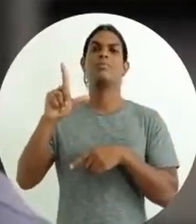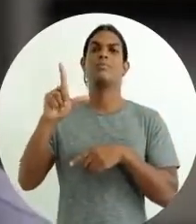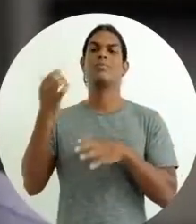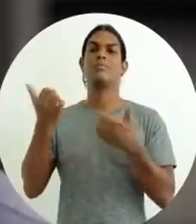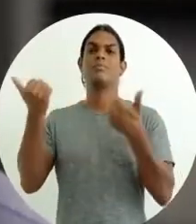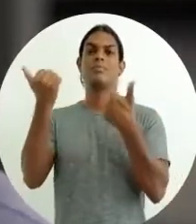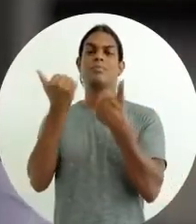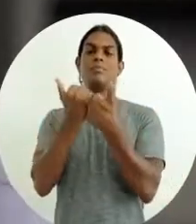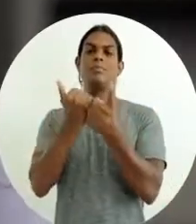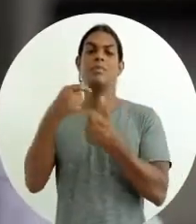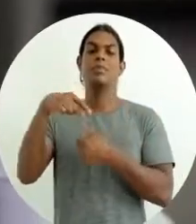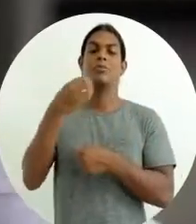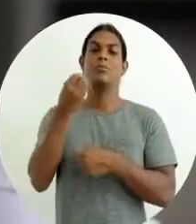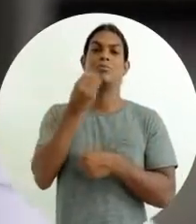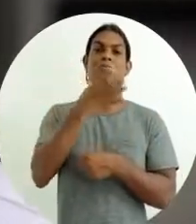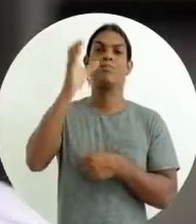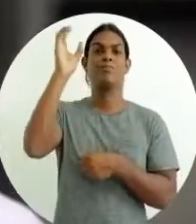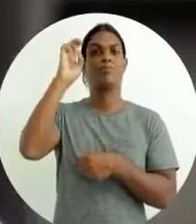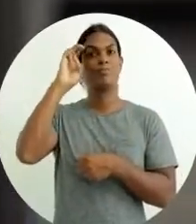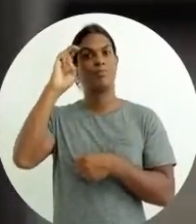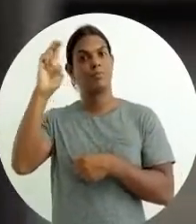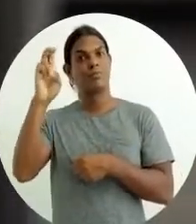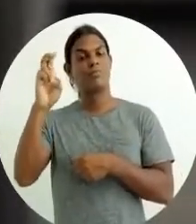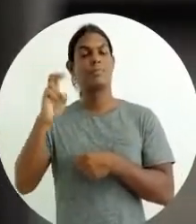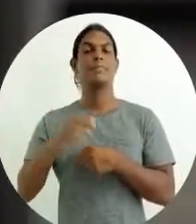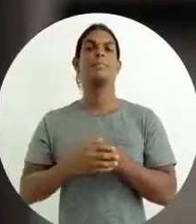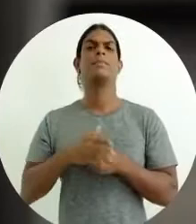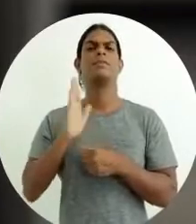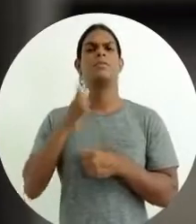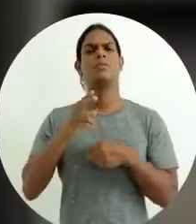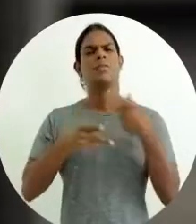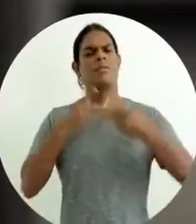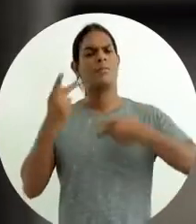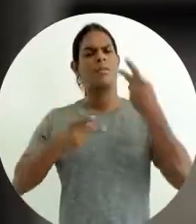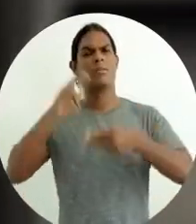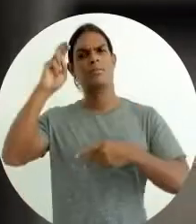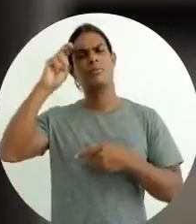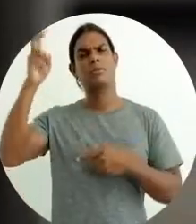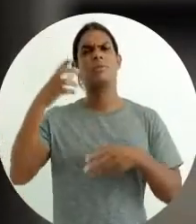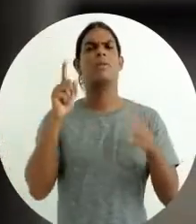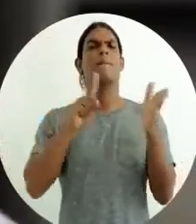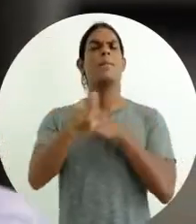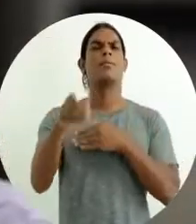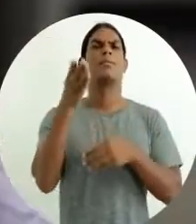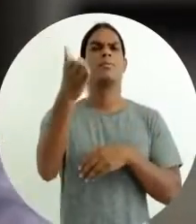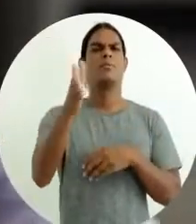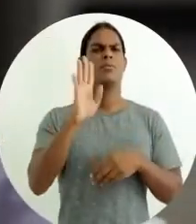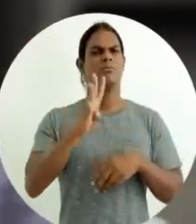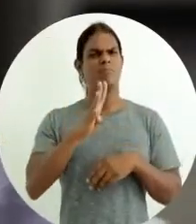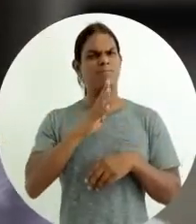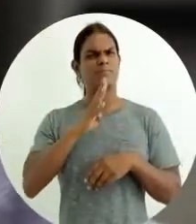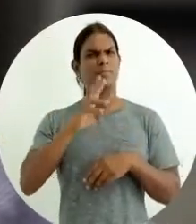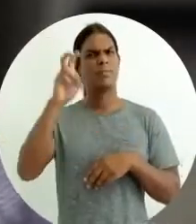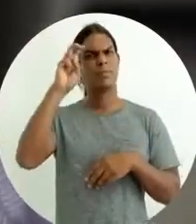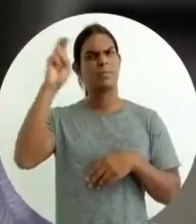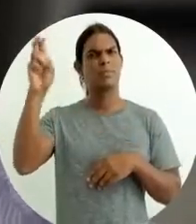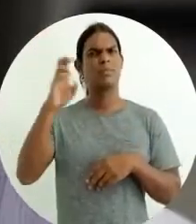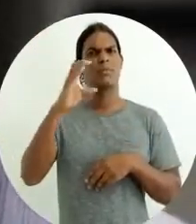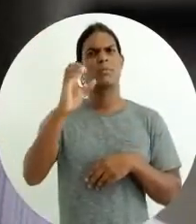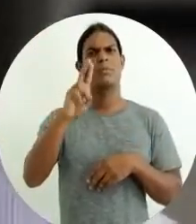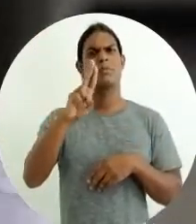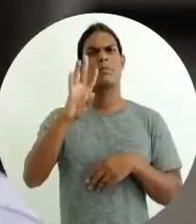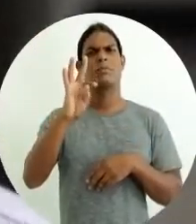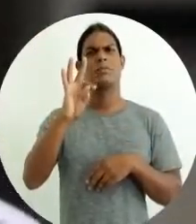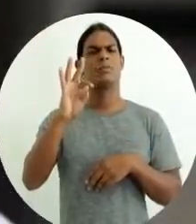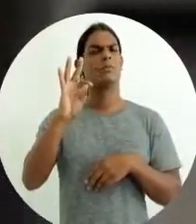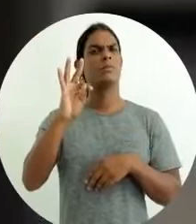esta cultura. Como estamos falando agora de cultura, eu gostaria de perguntar: você sabe o que é cultura?